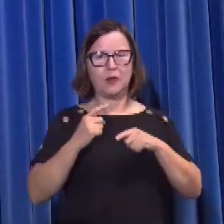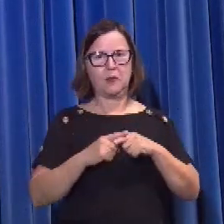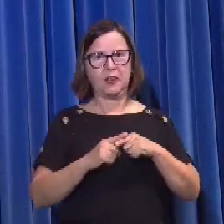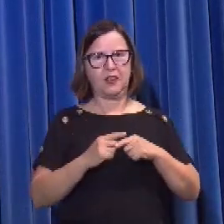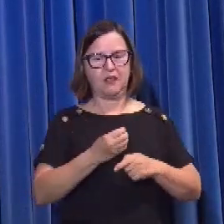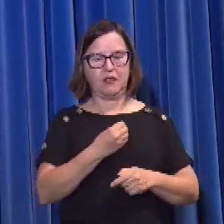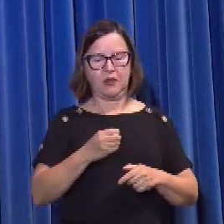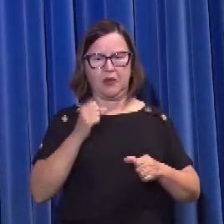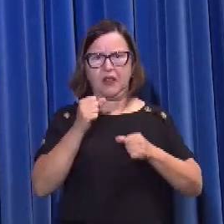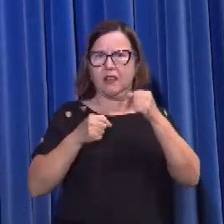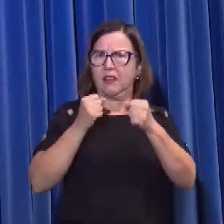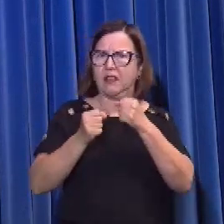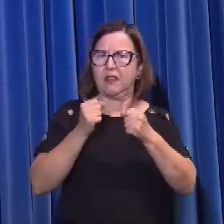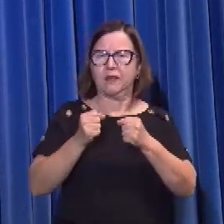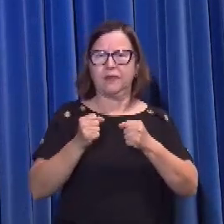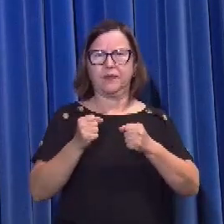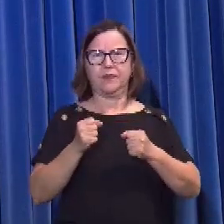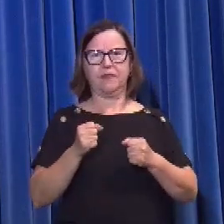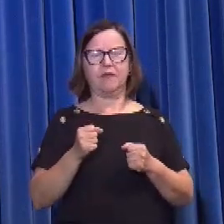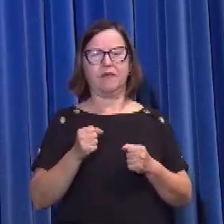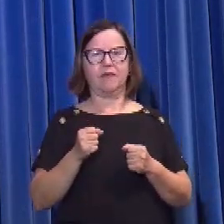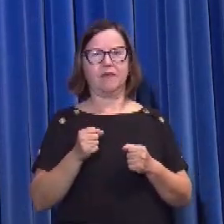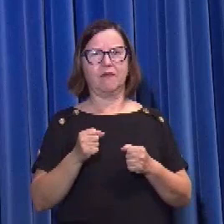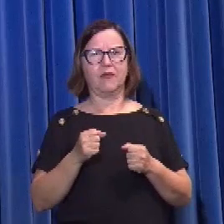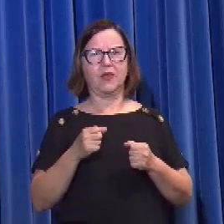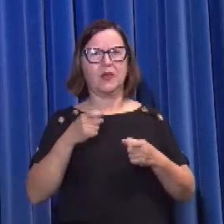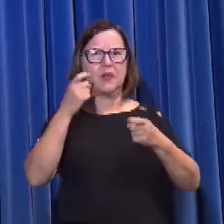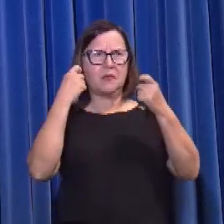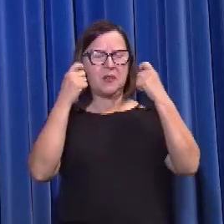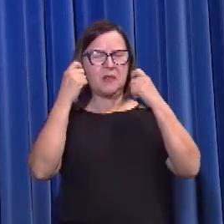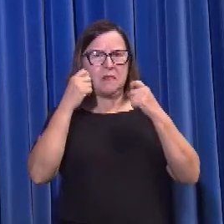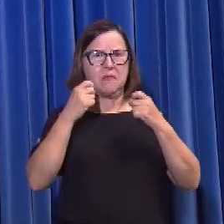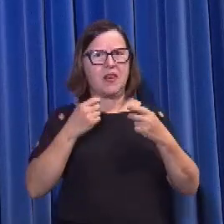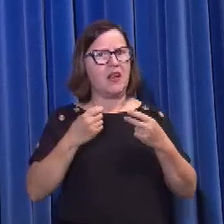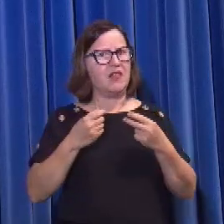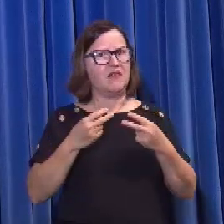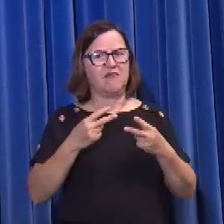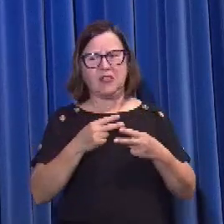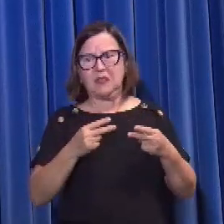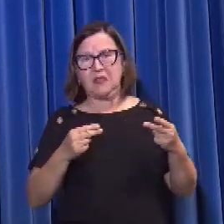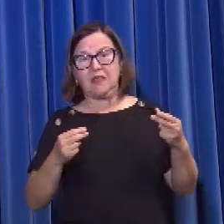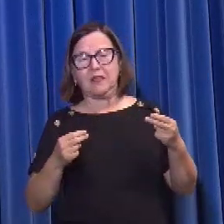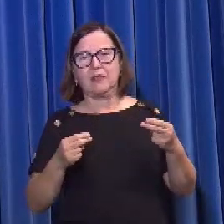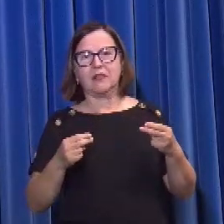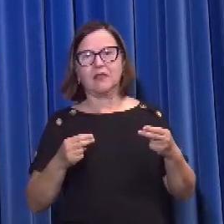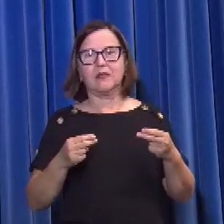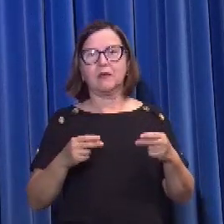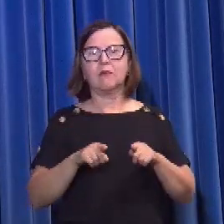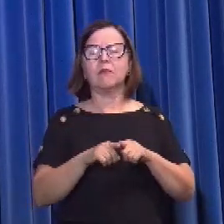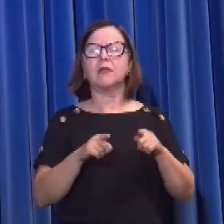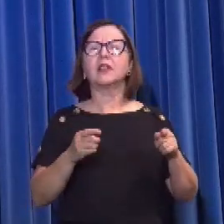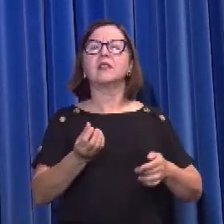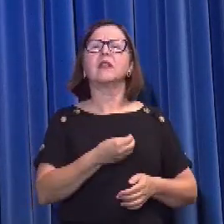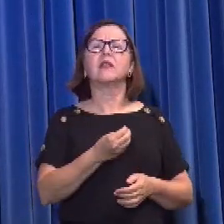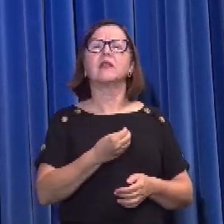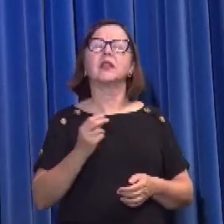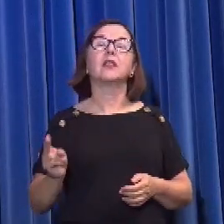correndo atrás de muitas coisas. Agora, e a nossa eternidade?